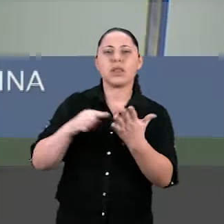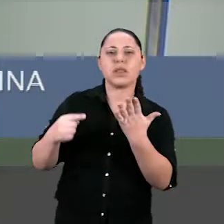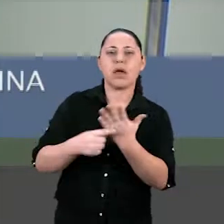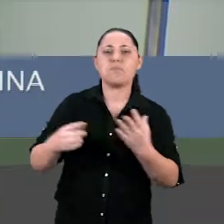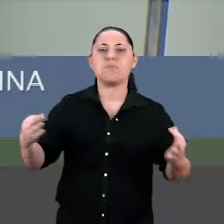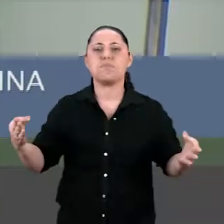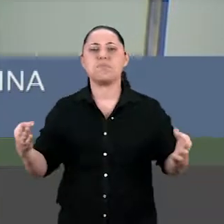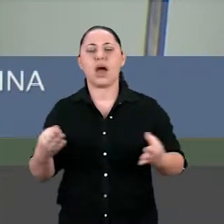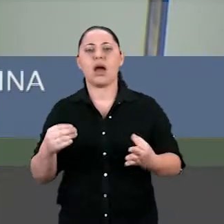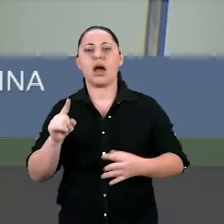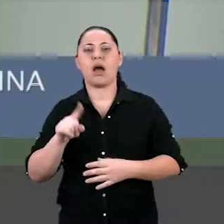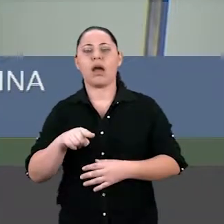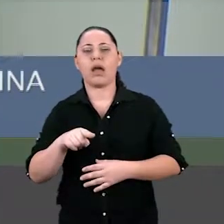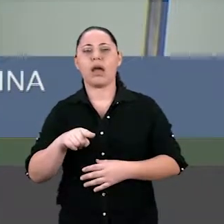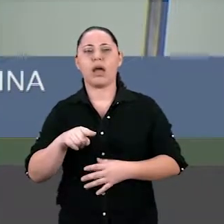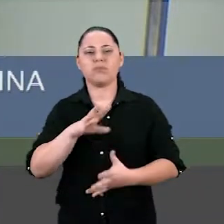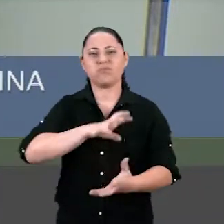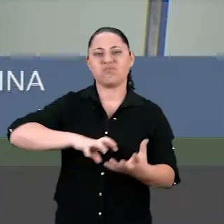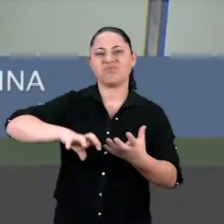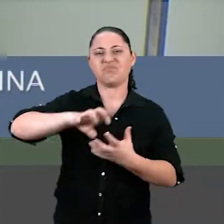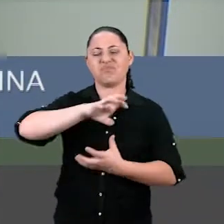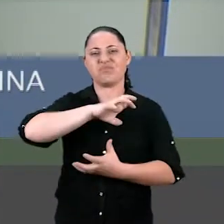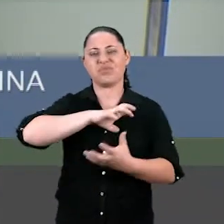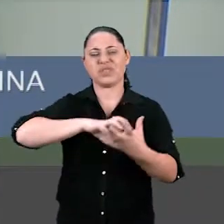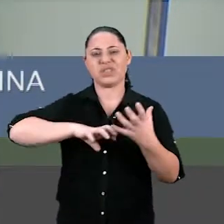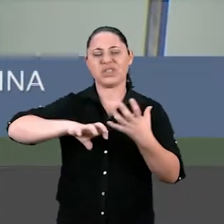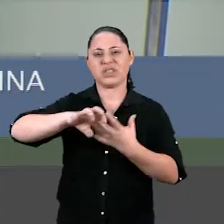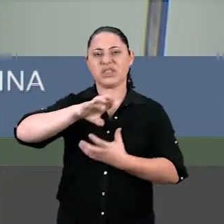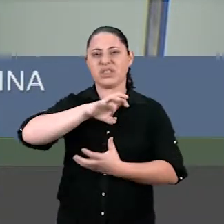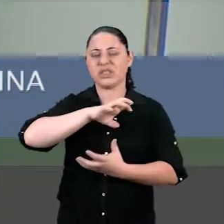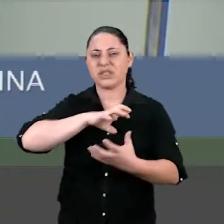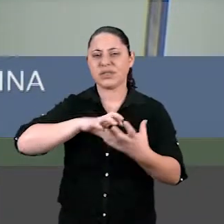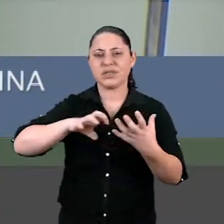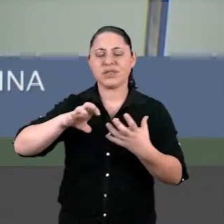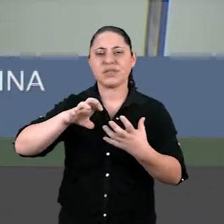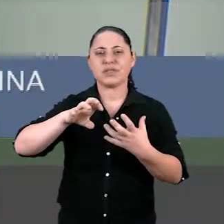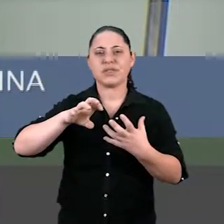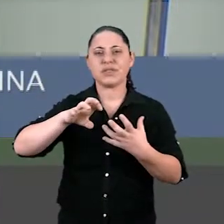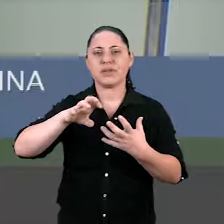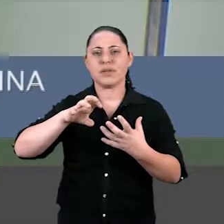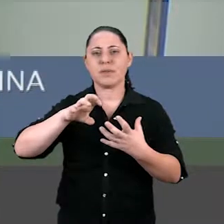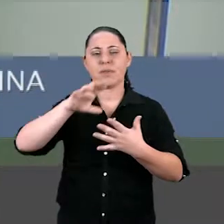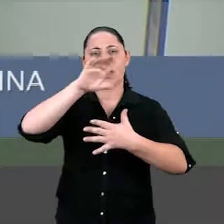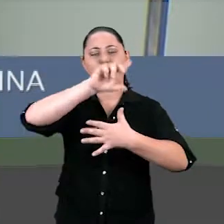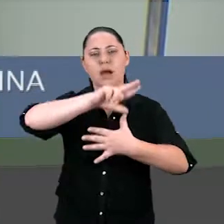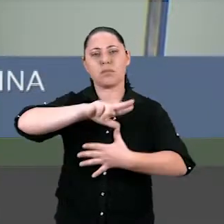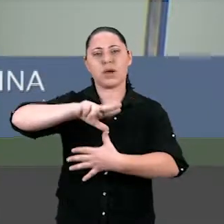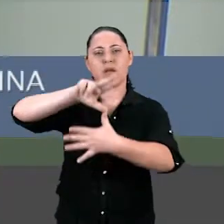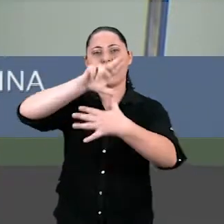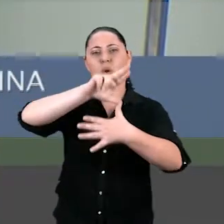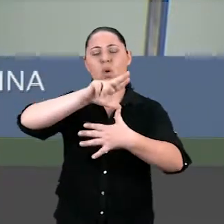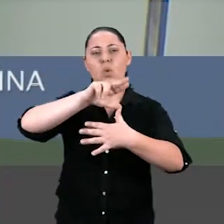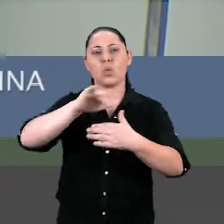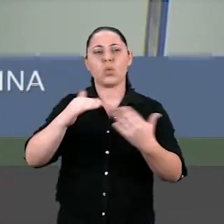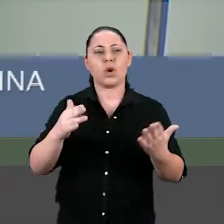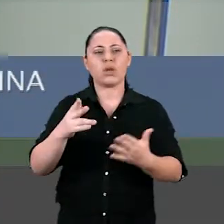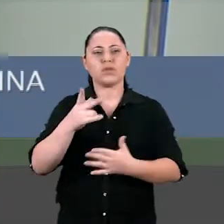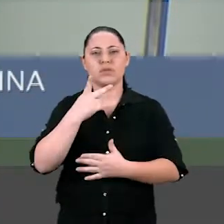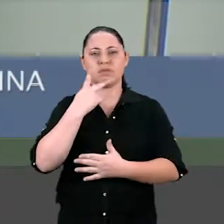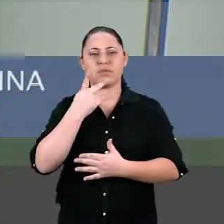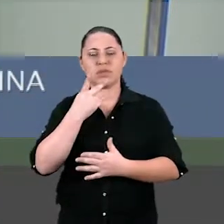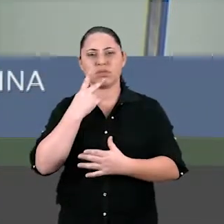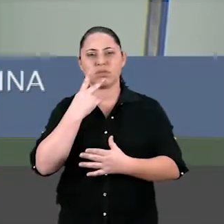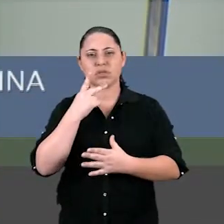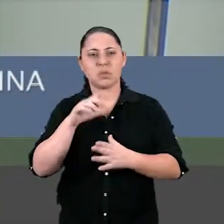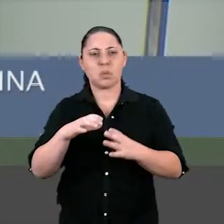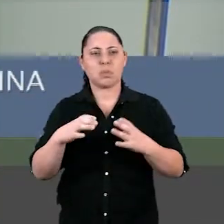perfeita das crises da democracia na América Latina contemporânea, quando ele diz que Mamãe Grande se esfumaça na sua própria